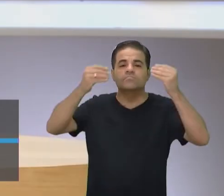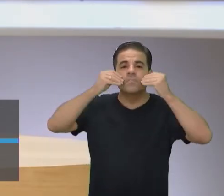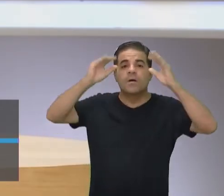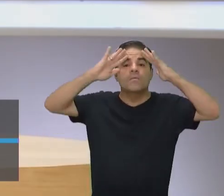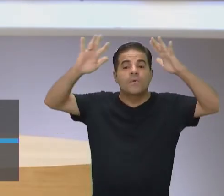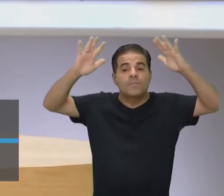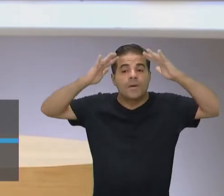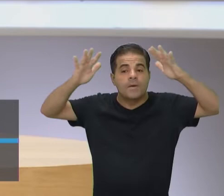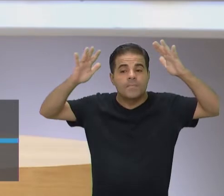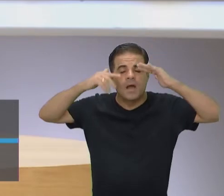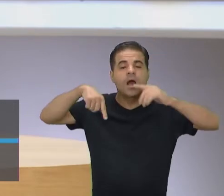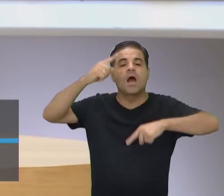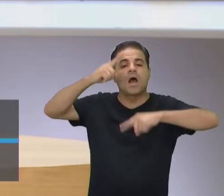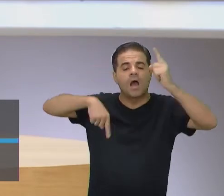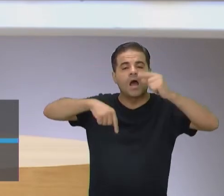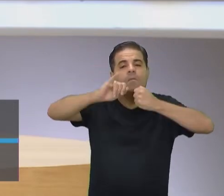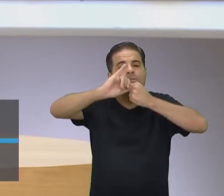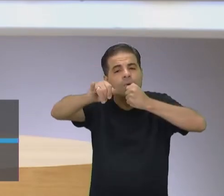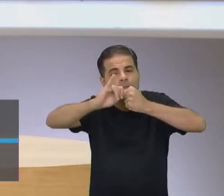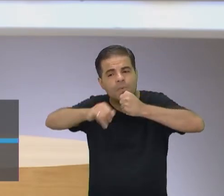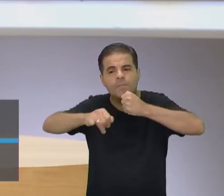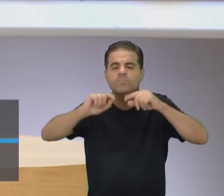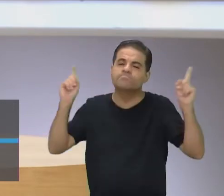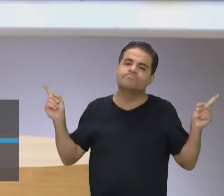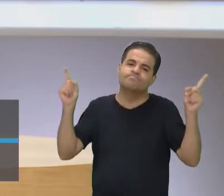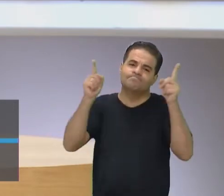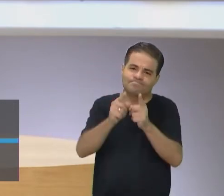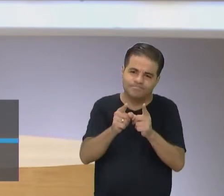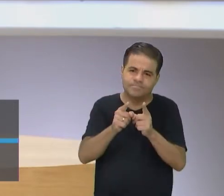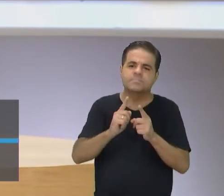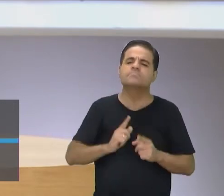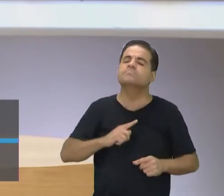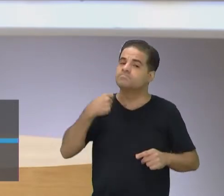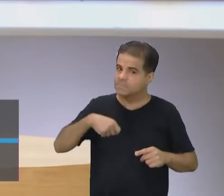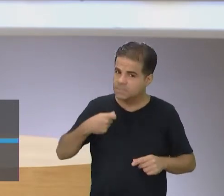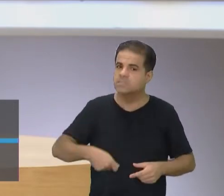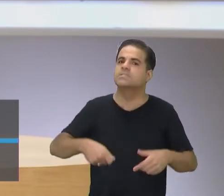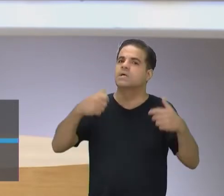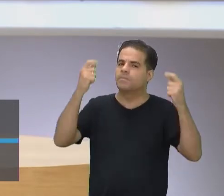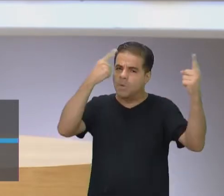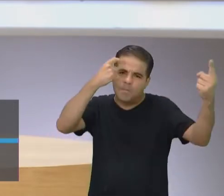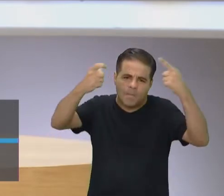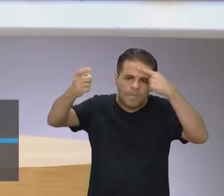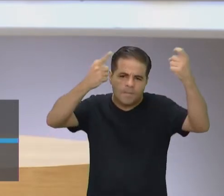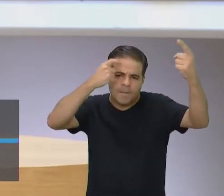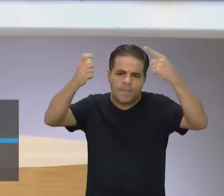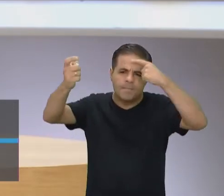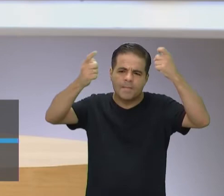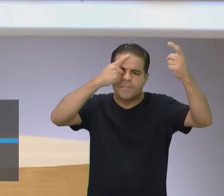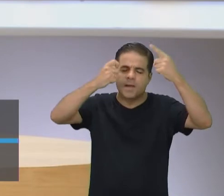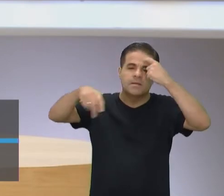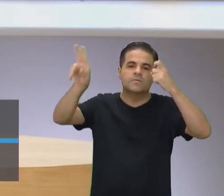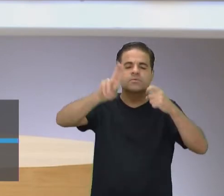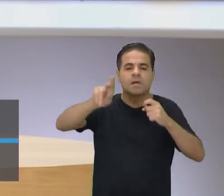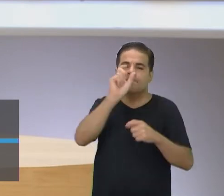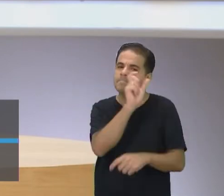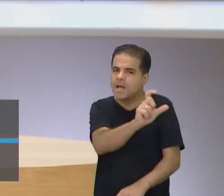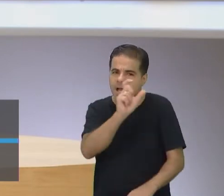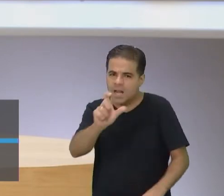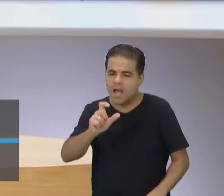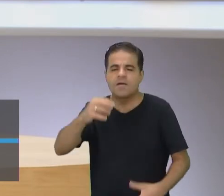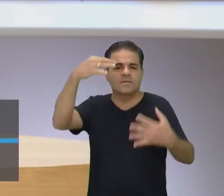essa ideia. É um conto pequeno que tem que ter uma baita criatividade e saber usar as palavras de maneira